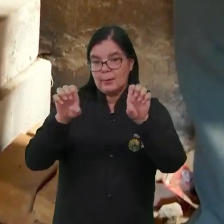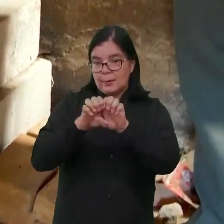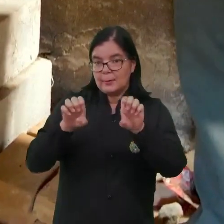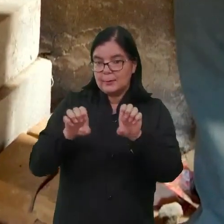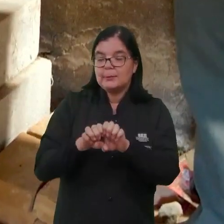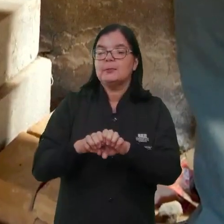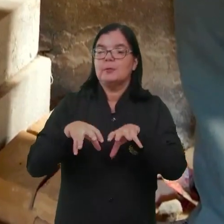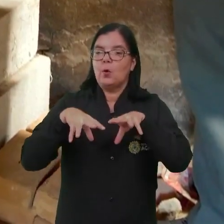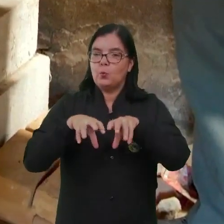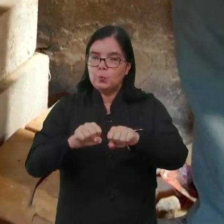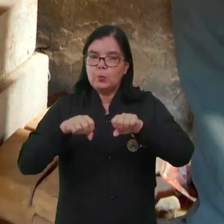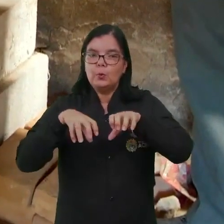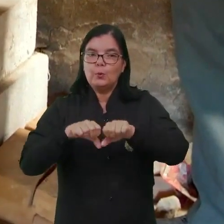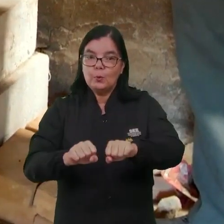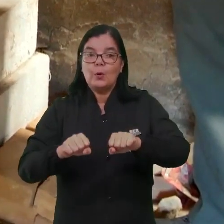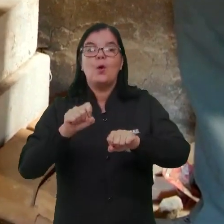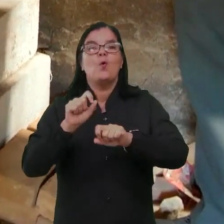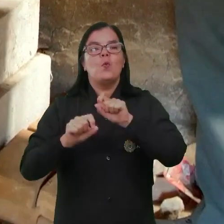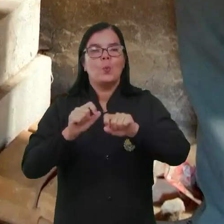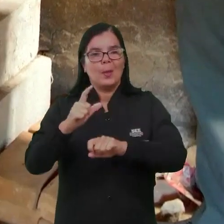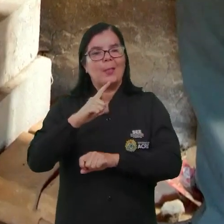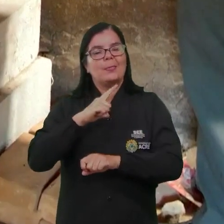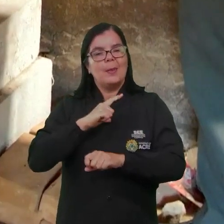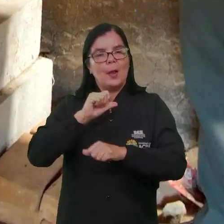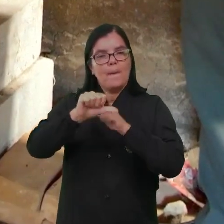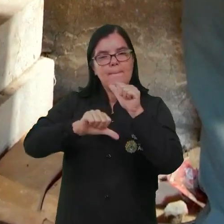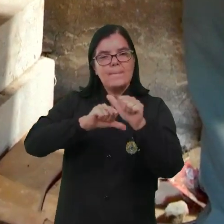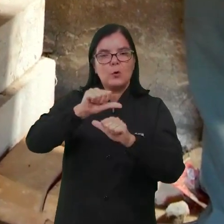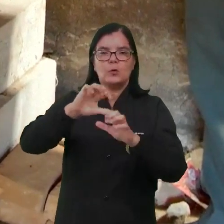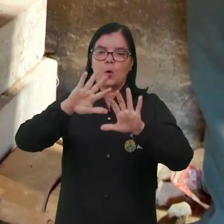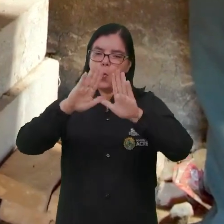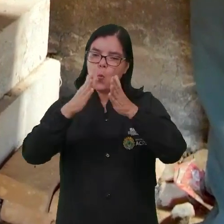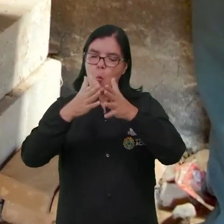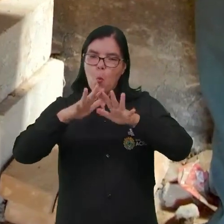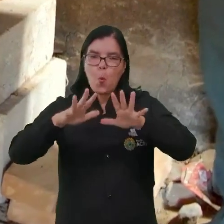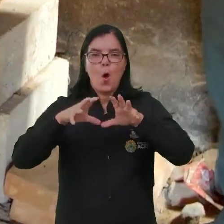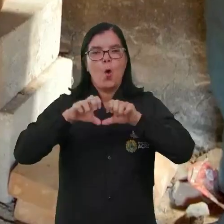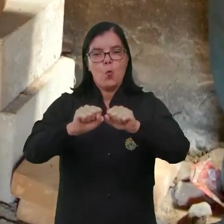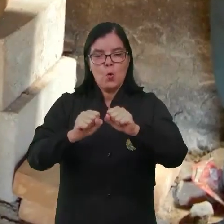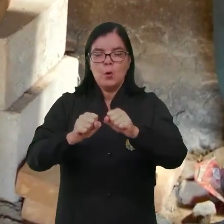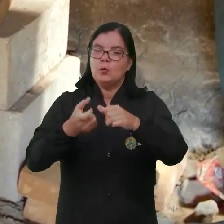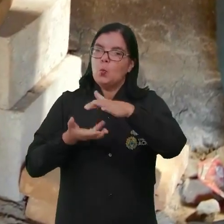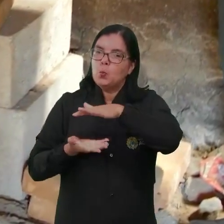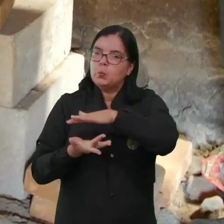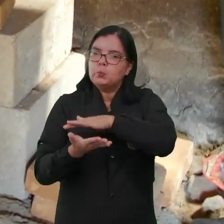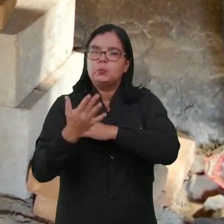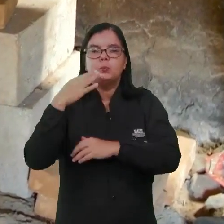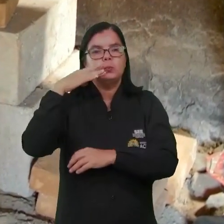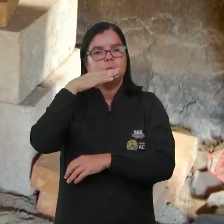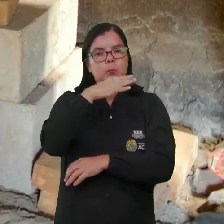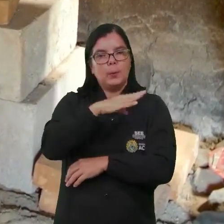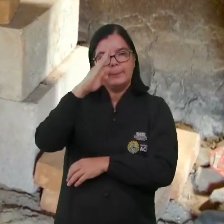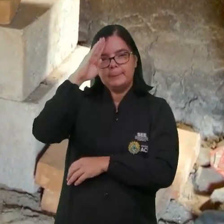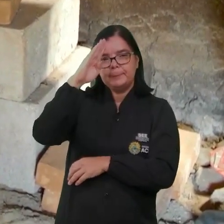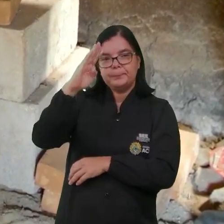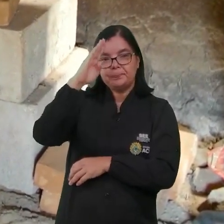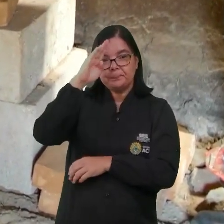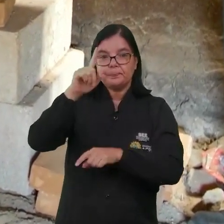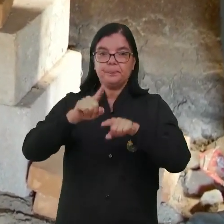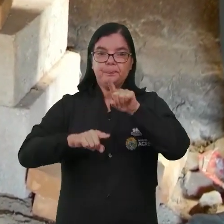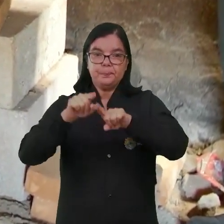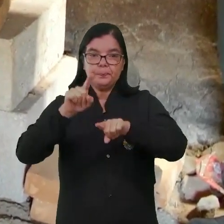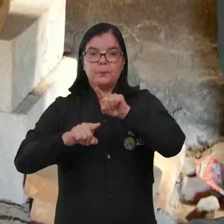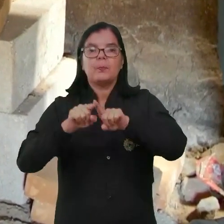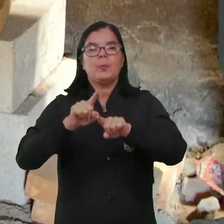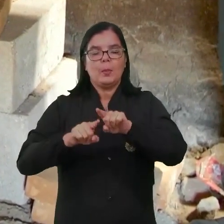dos produtos argilosos, eles são obtidos ali por moldagem e queima da argila, né? Então, o principal, né, material,